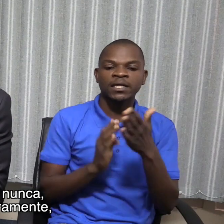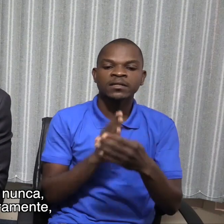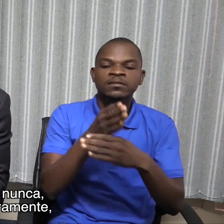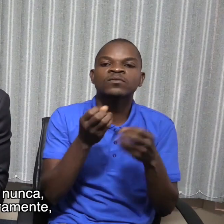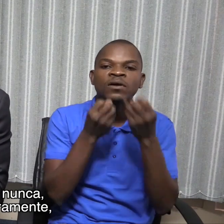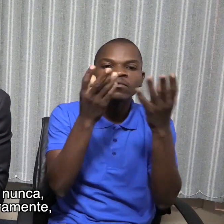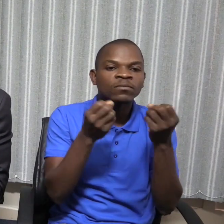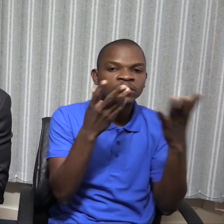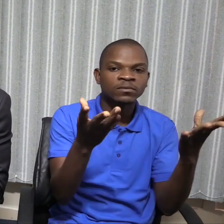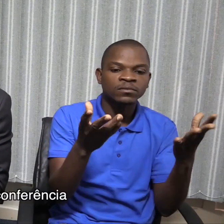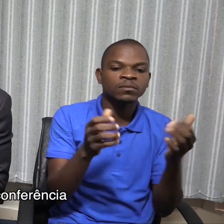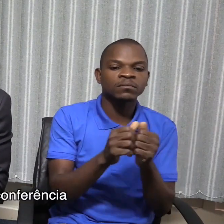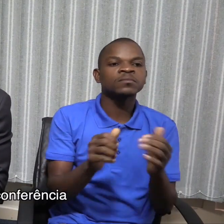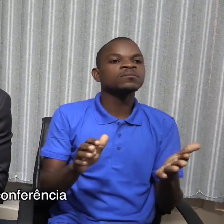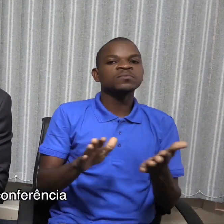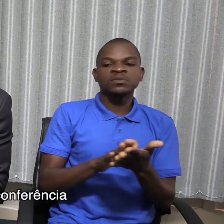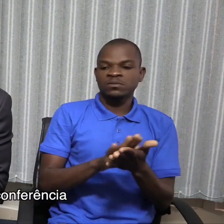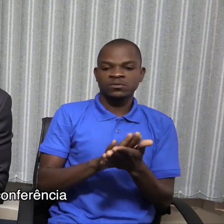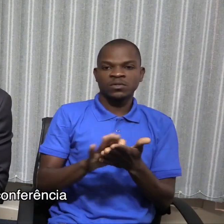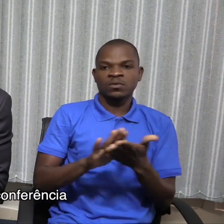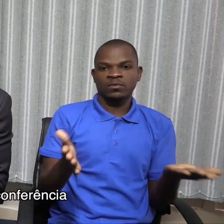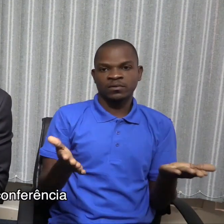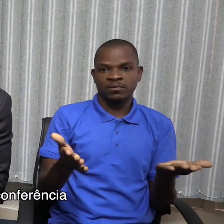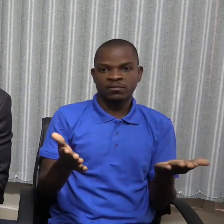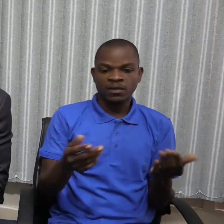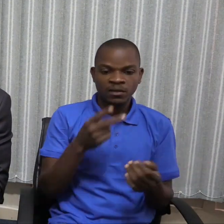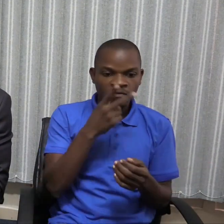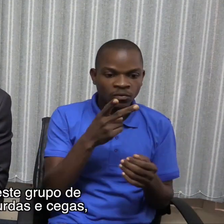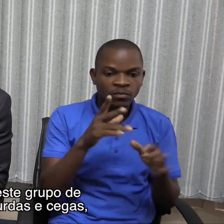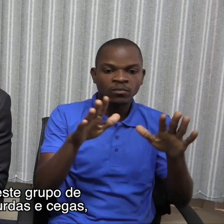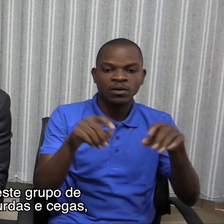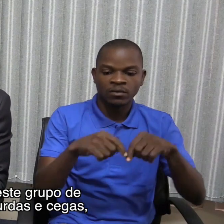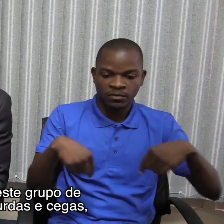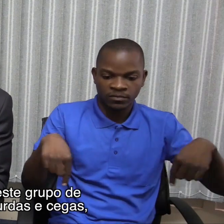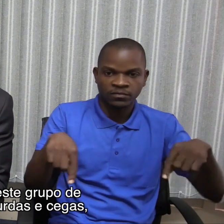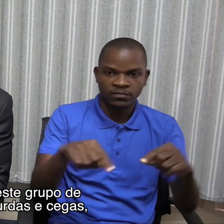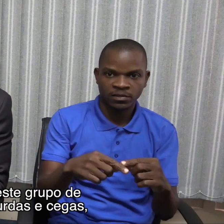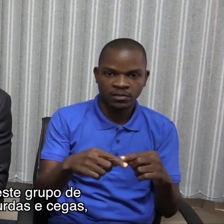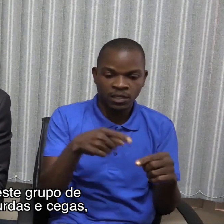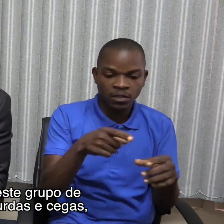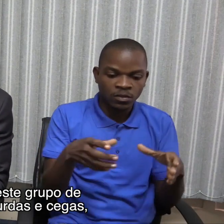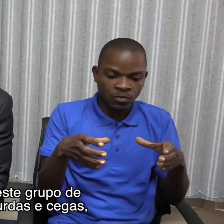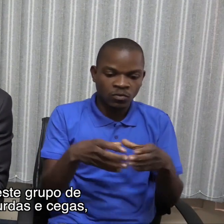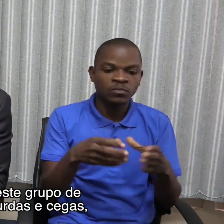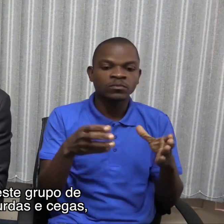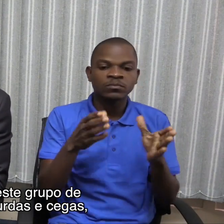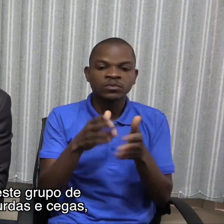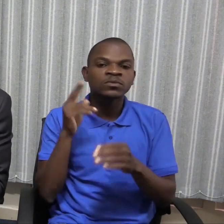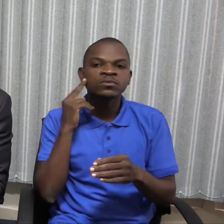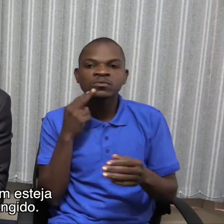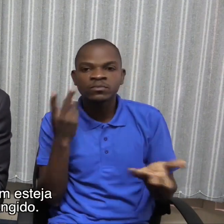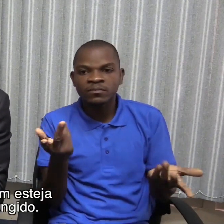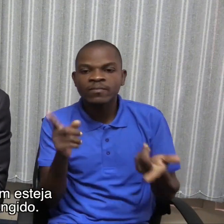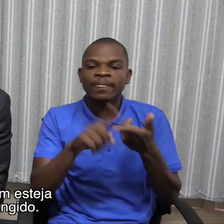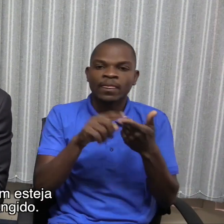nunca, sinceramente, vi uma conferência para que este grupo de pessoas surdos e